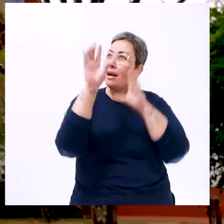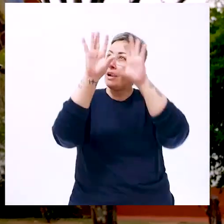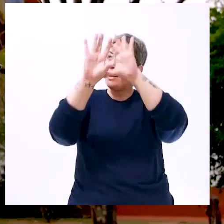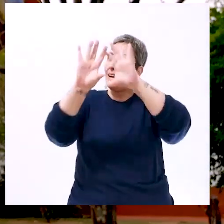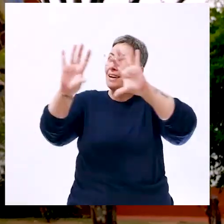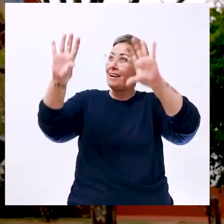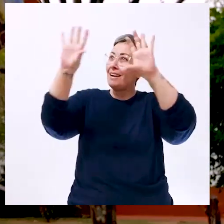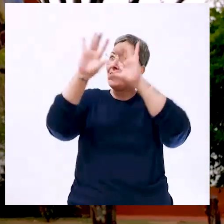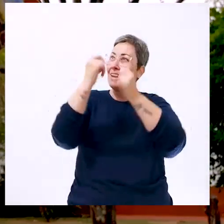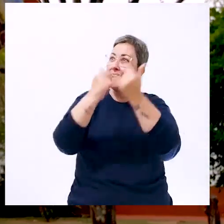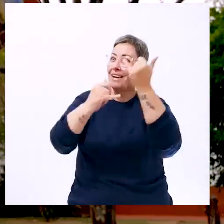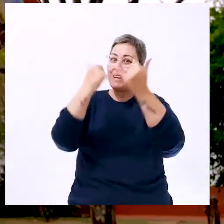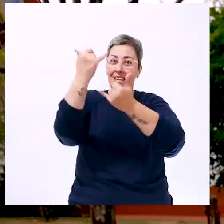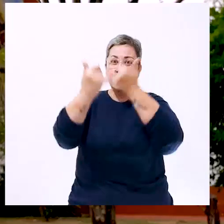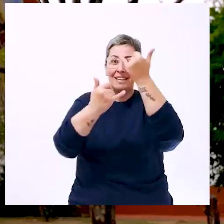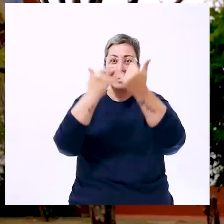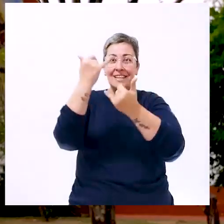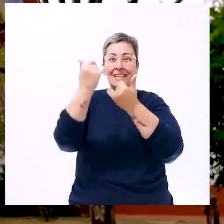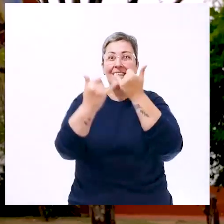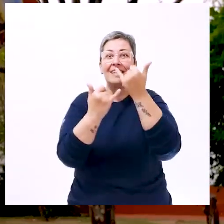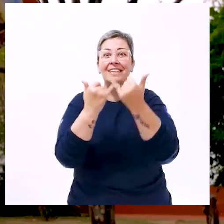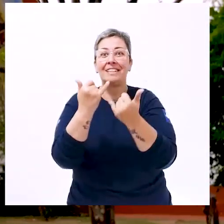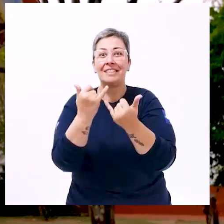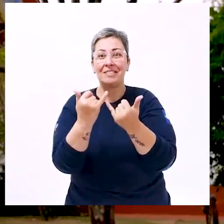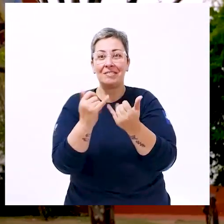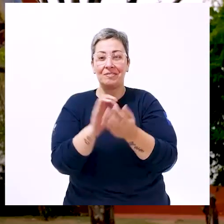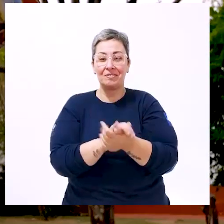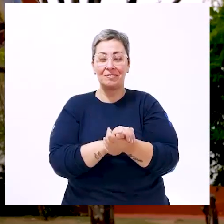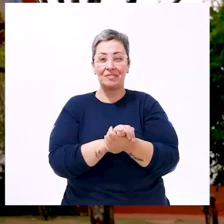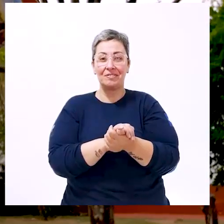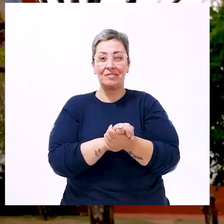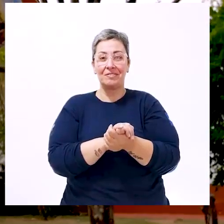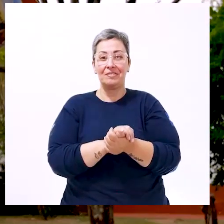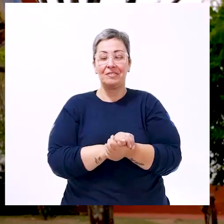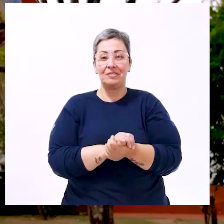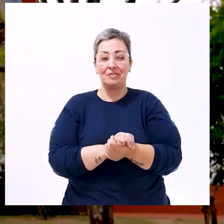longe, nuvens brincando no céu.